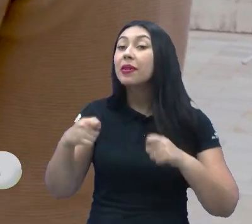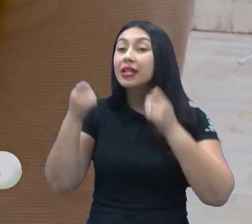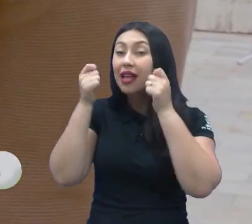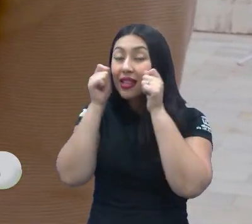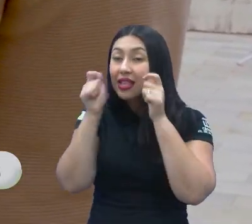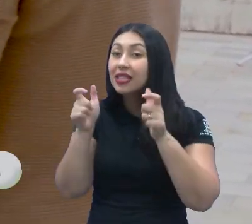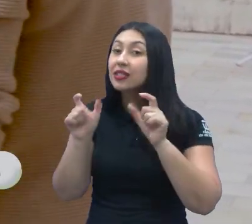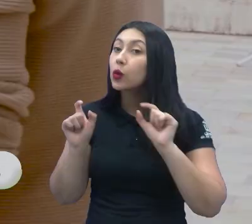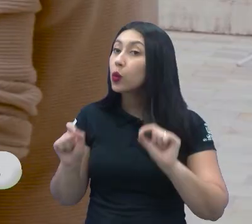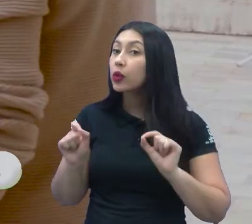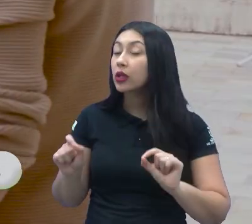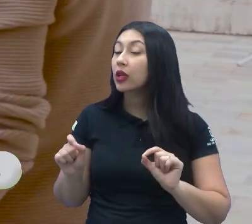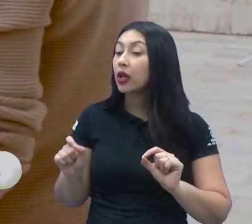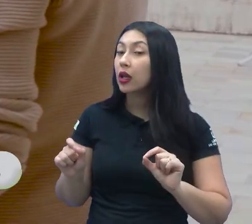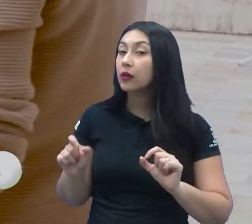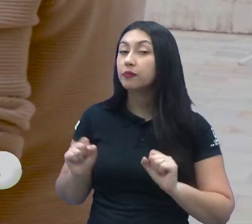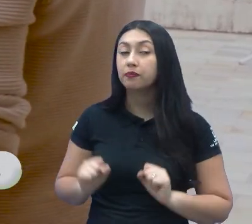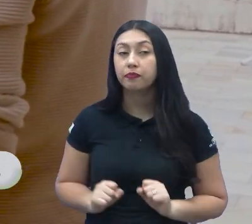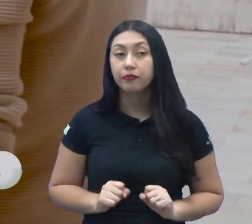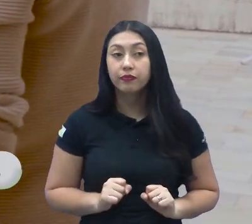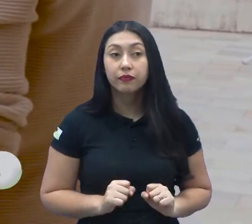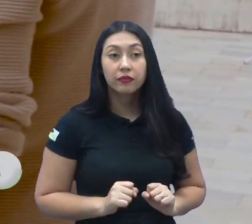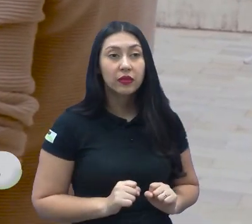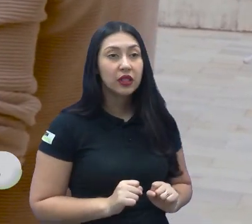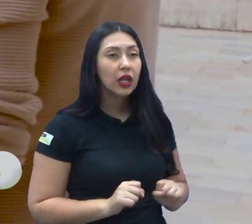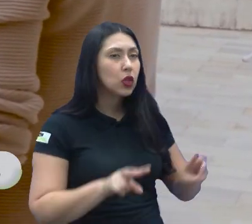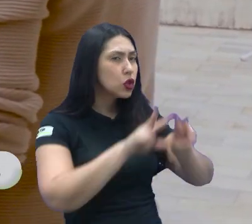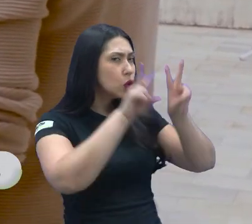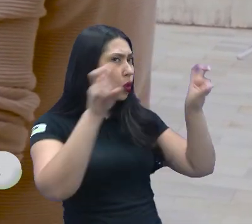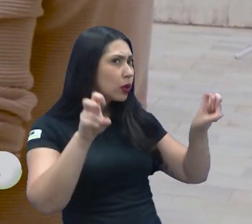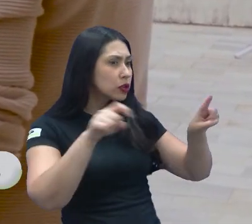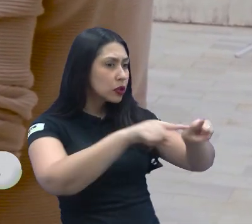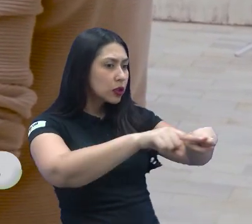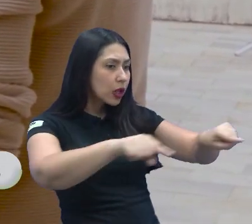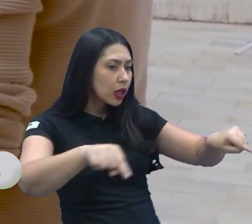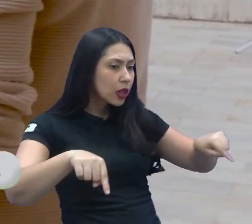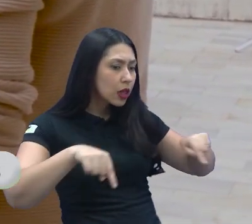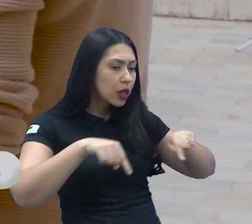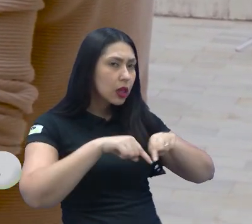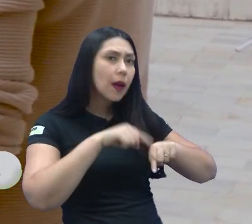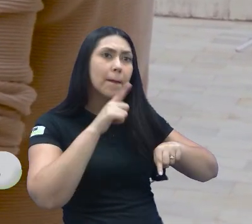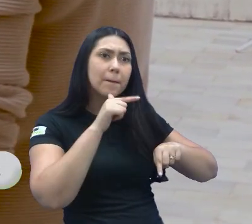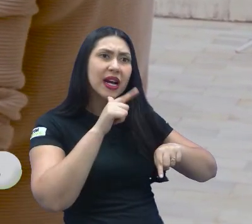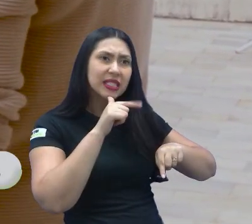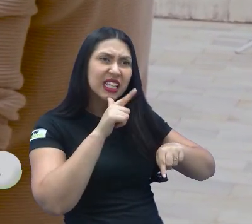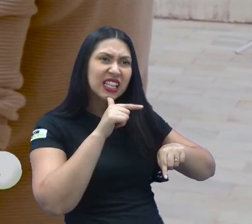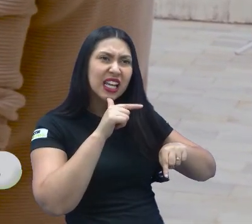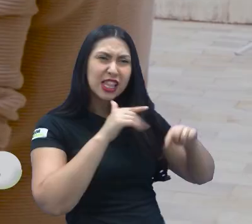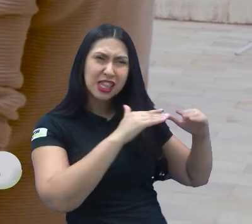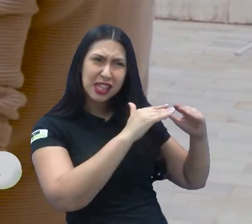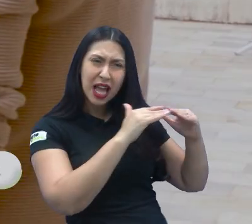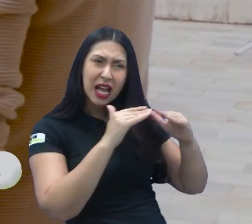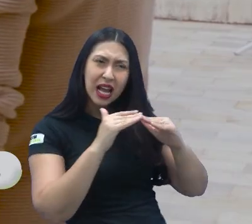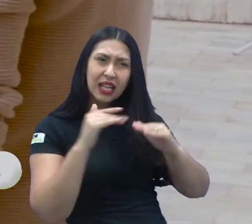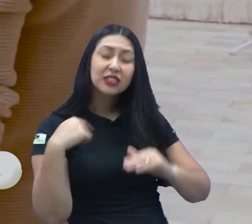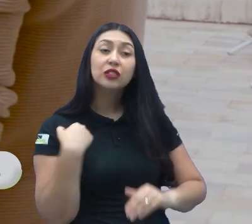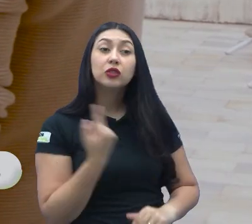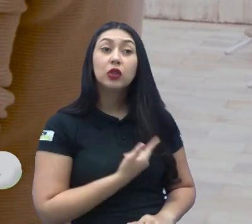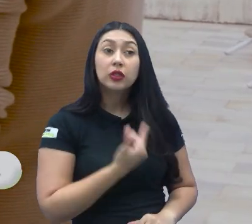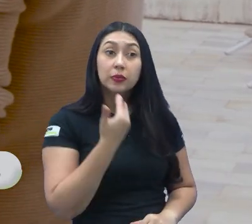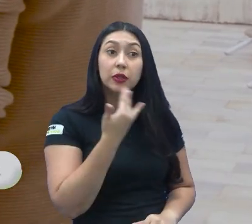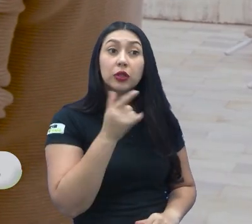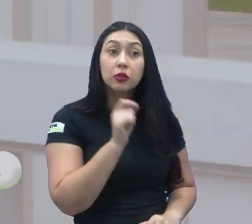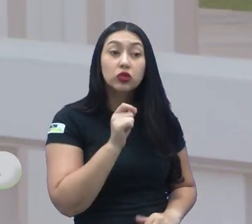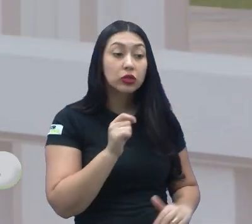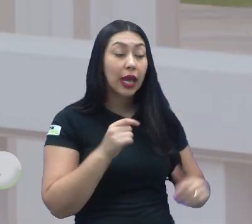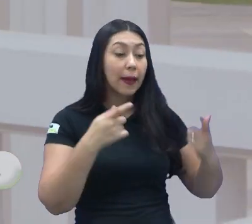criança brinca, ele está observando. Quando a gente fala em piscina residencial igual a que nós estamos, a gente pede para que ele restrinja o acesso a